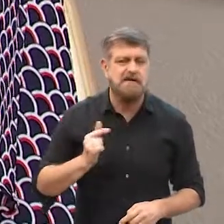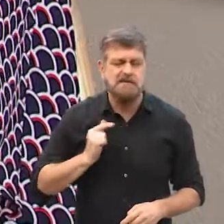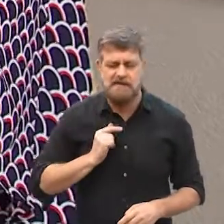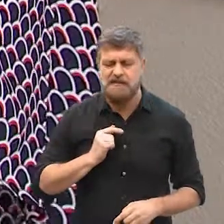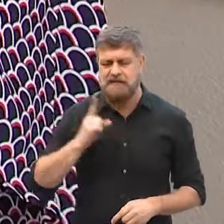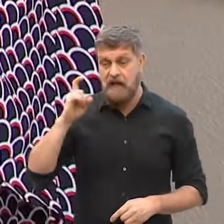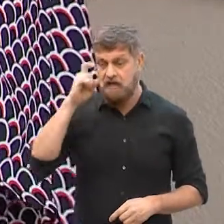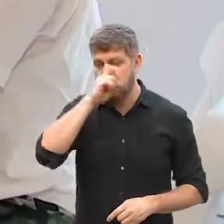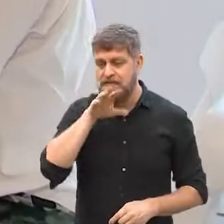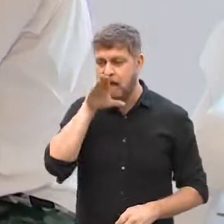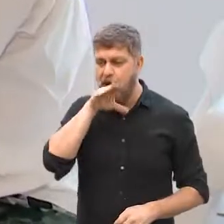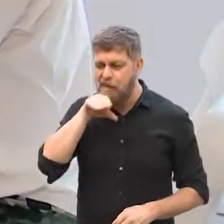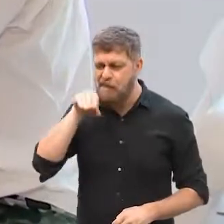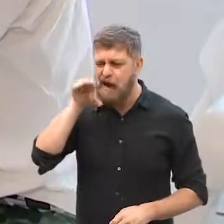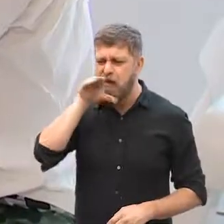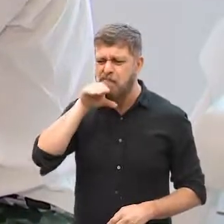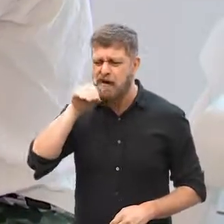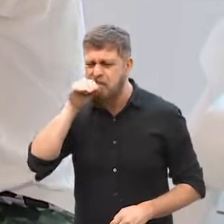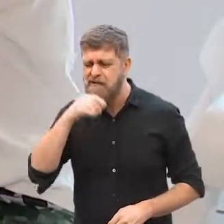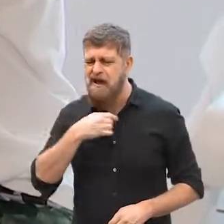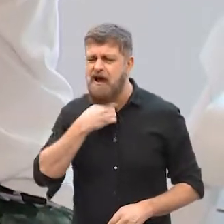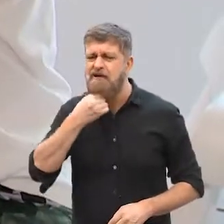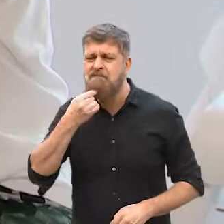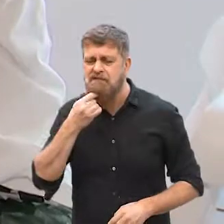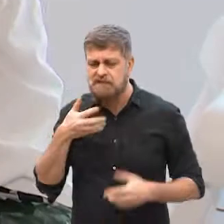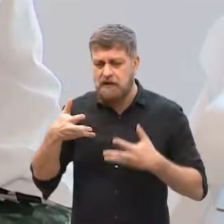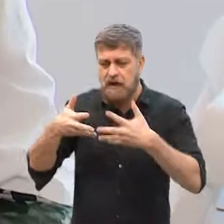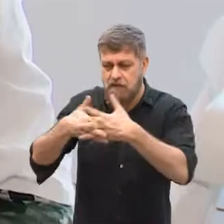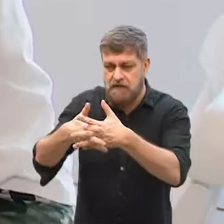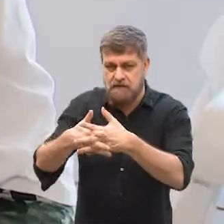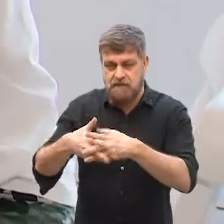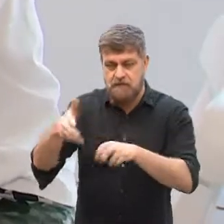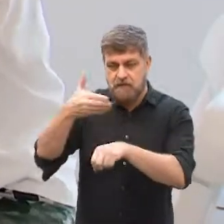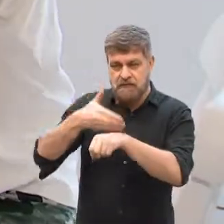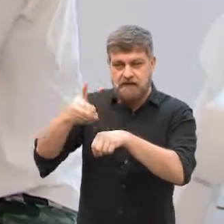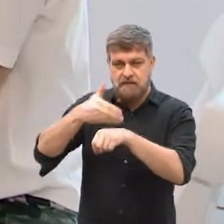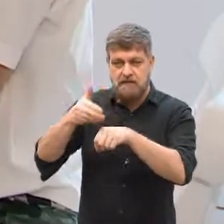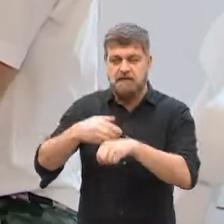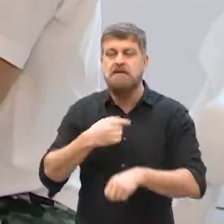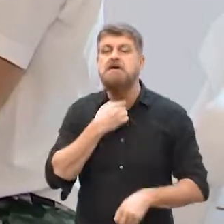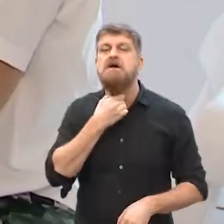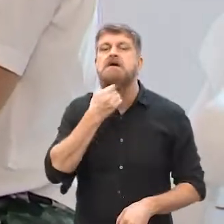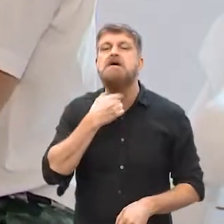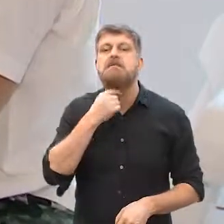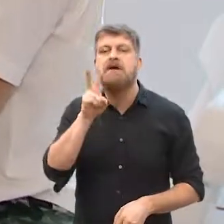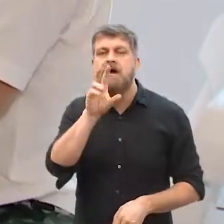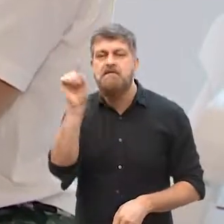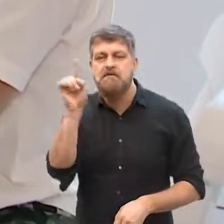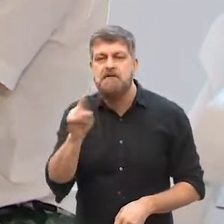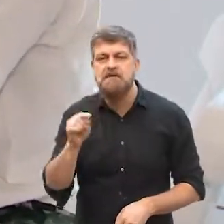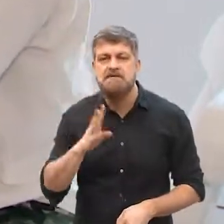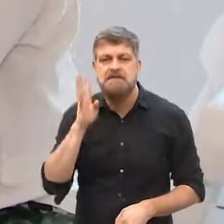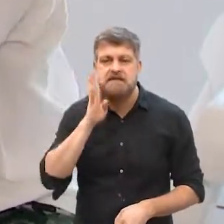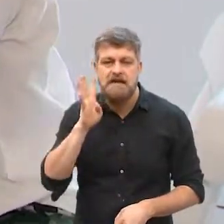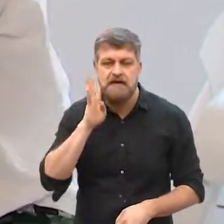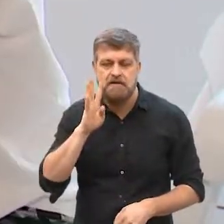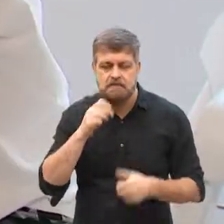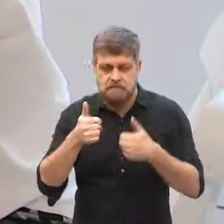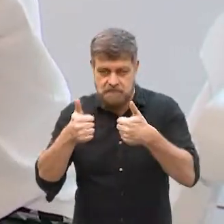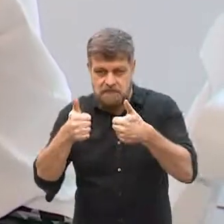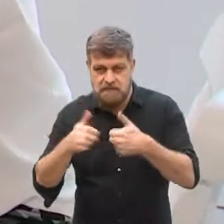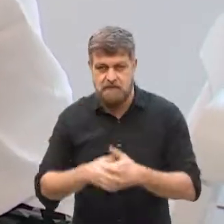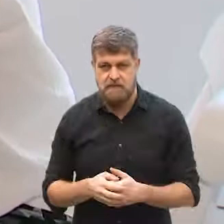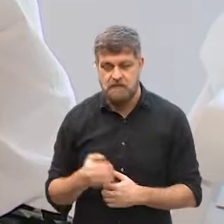né? E aí precisa fazer um tratamento para haver uma regressão desse nódulo, e são importantes